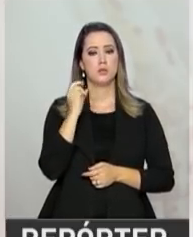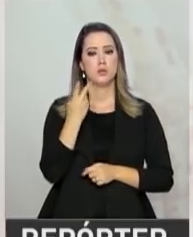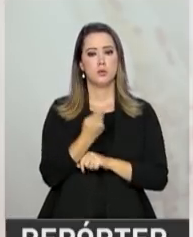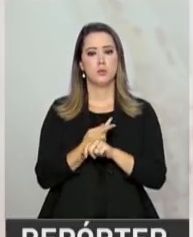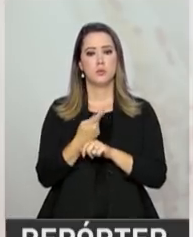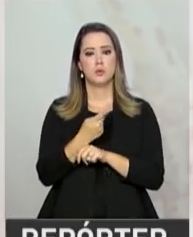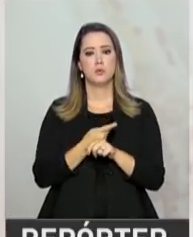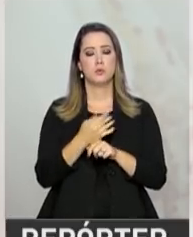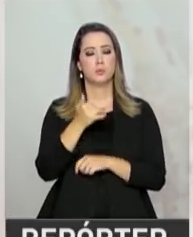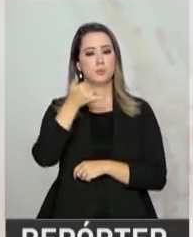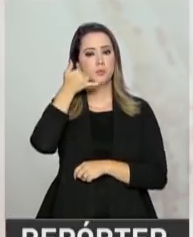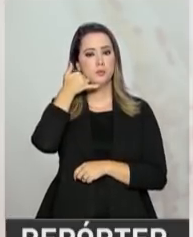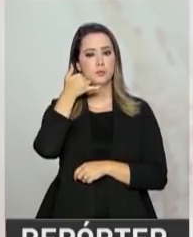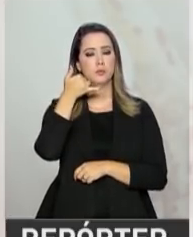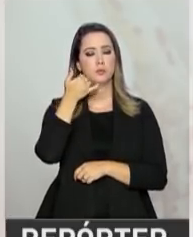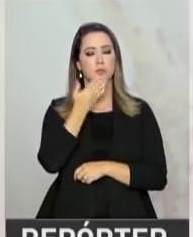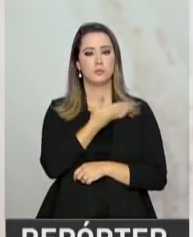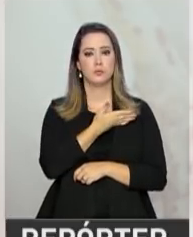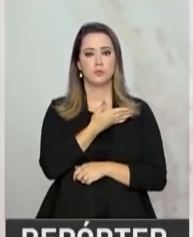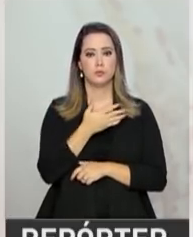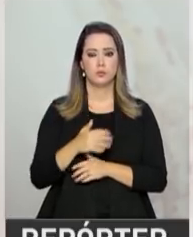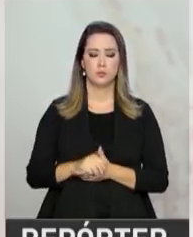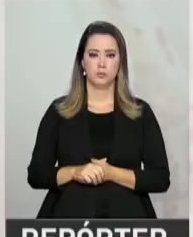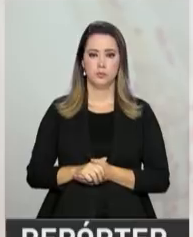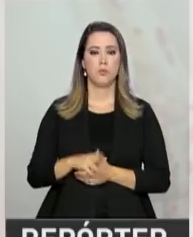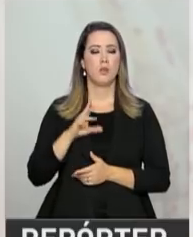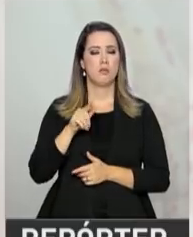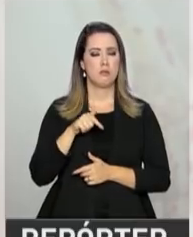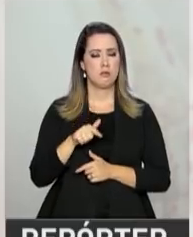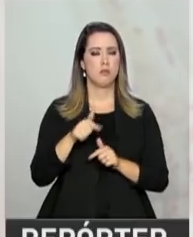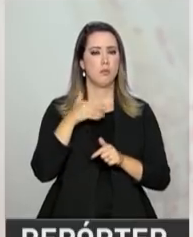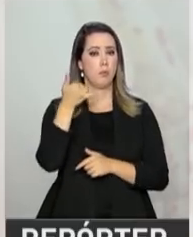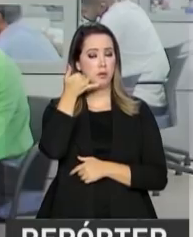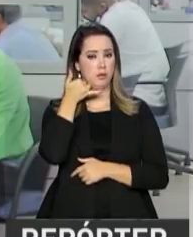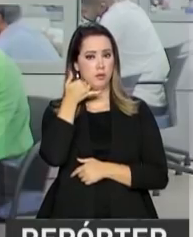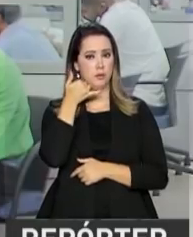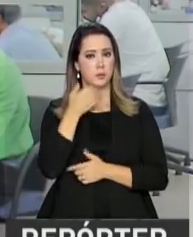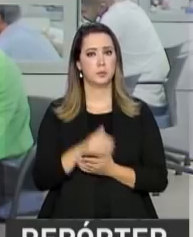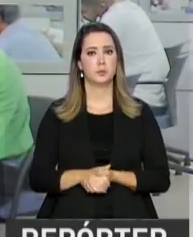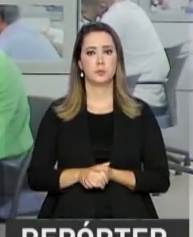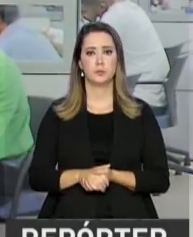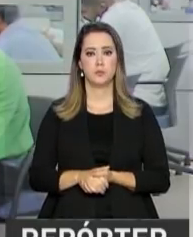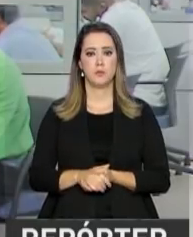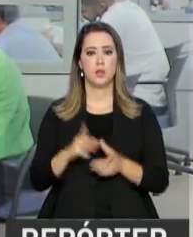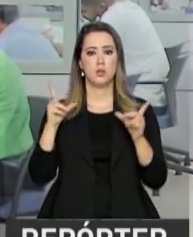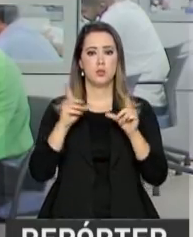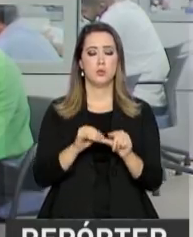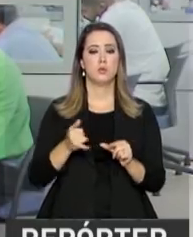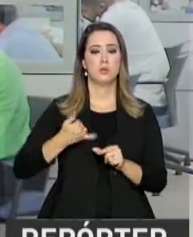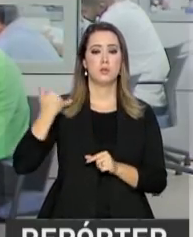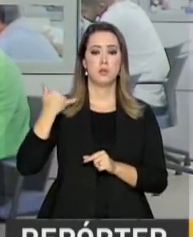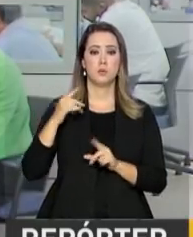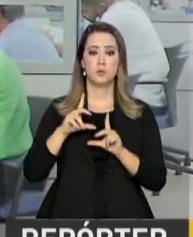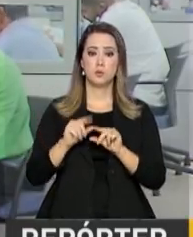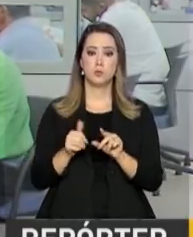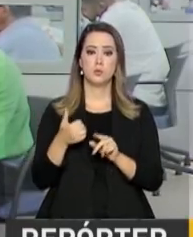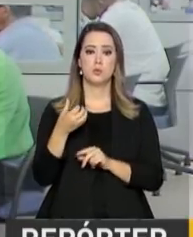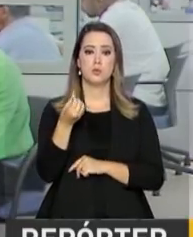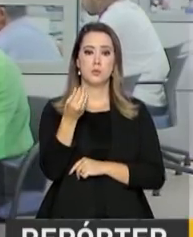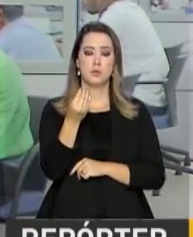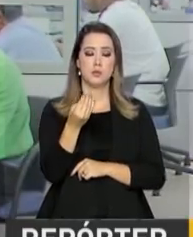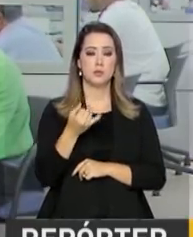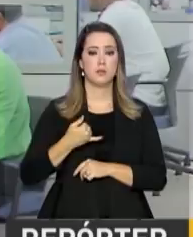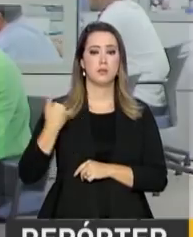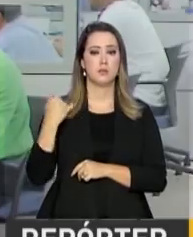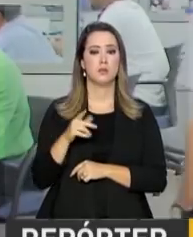buscam informações na central de atendimento que funciona pelo telefone a redução da idade mínima para 60 anos para os